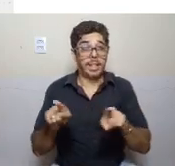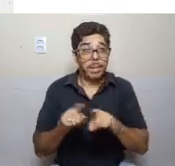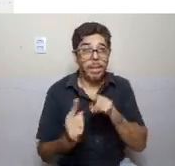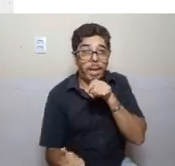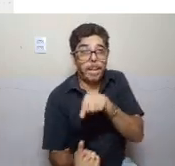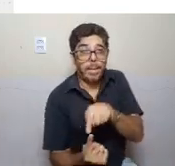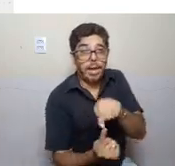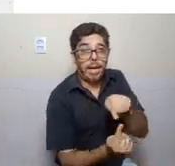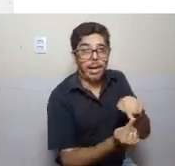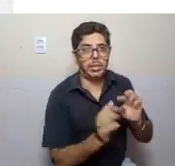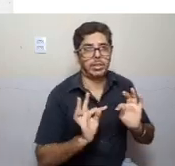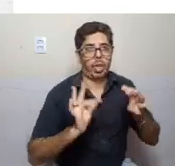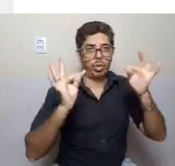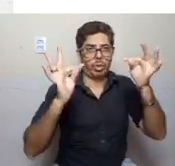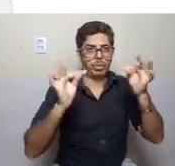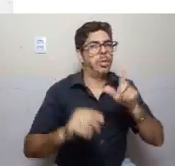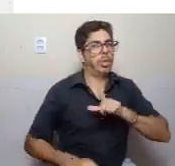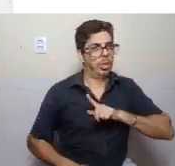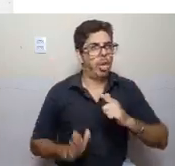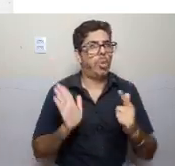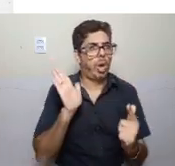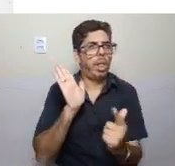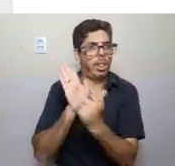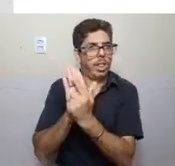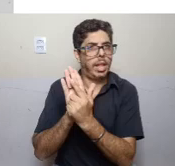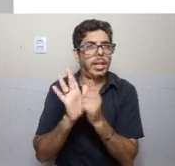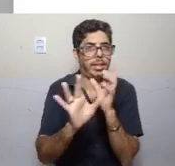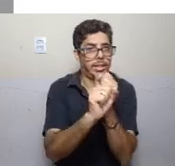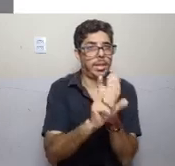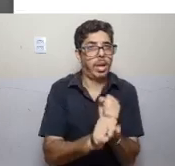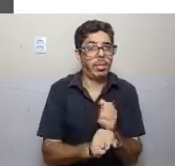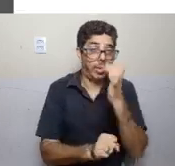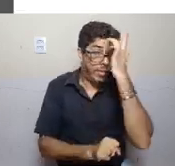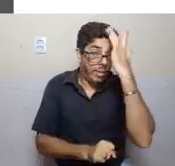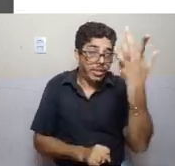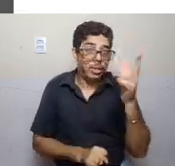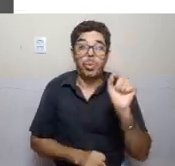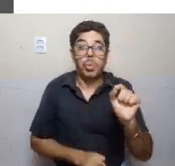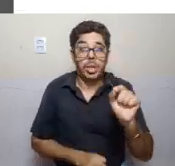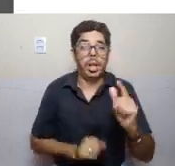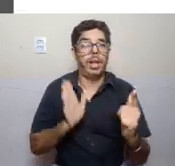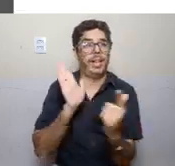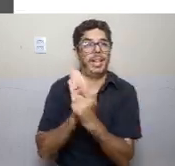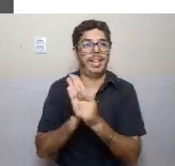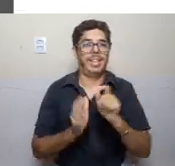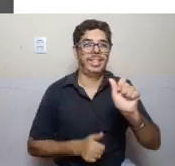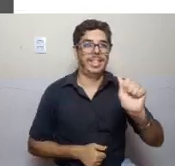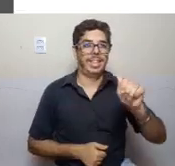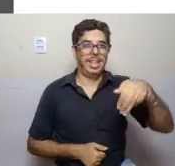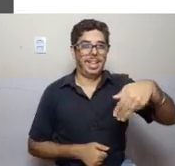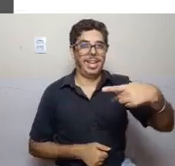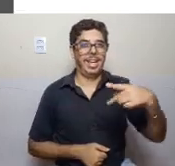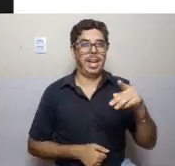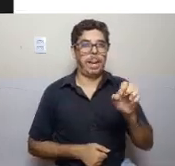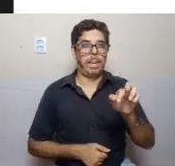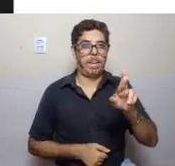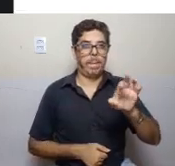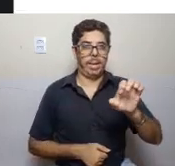do magnetismo. E uma lei que facilita muito o cálculo dos campos magnéticos é a lei de Ampère, que eu vou discutir agora nesse